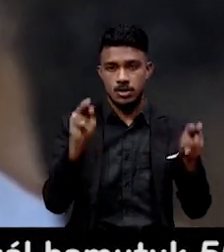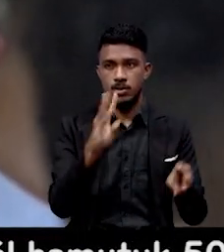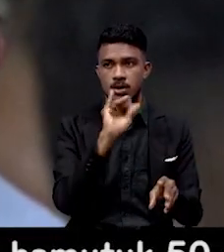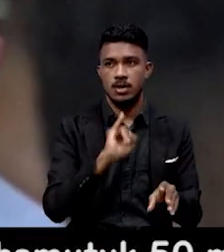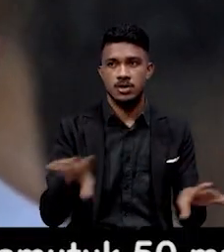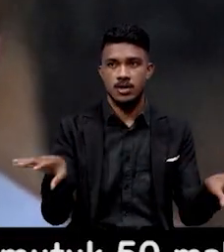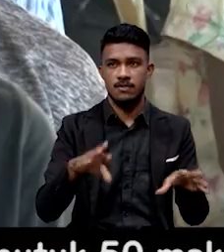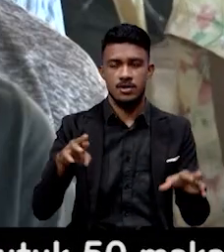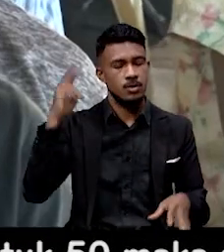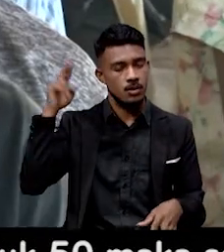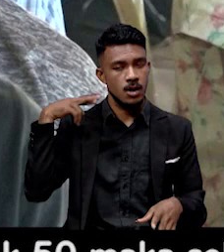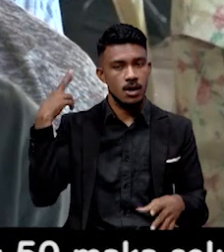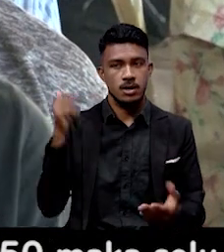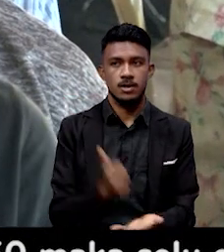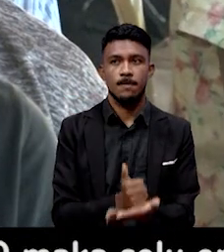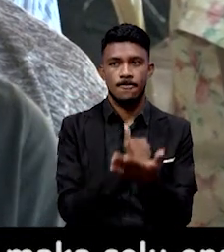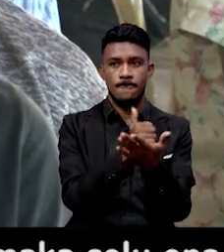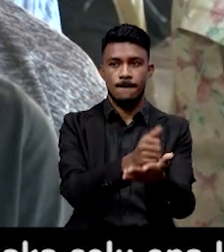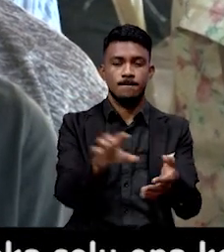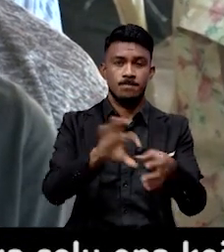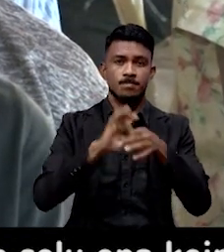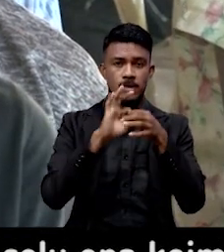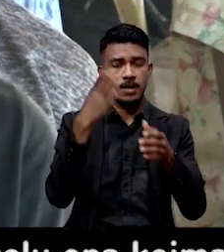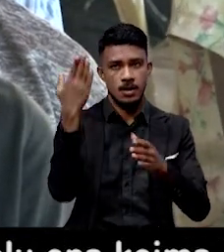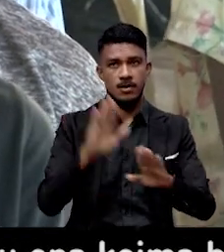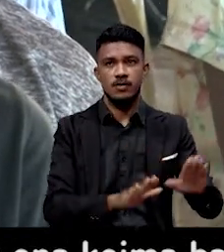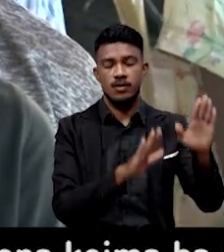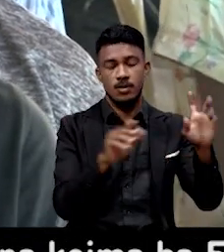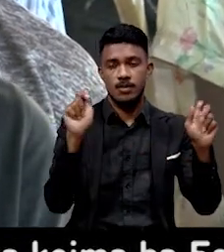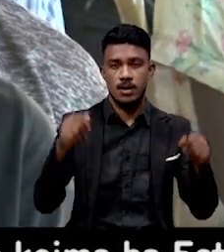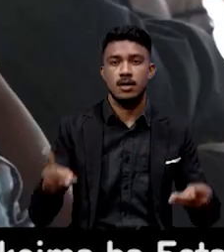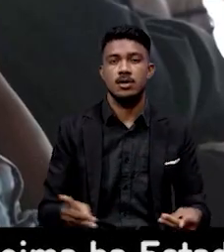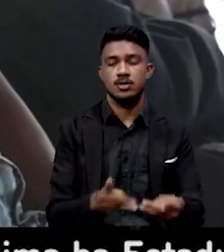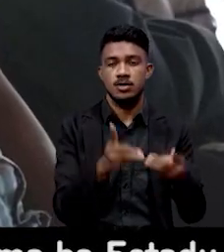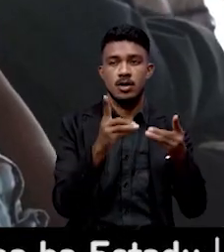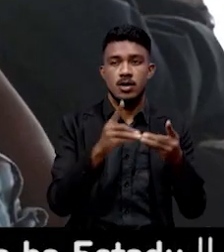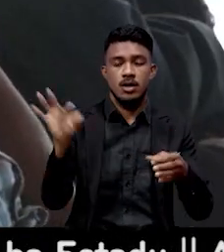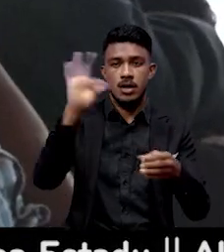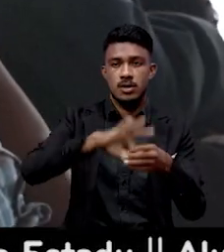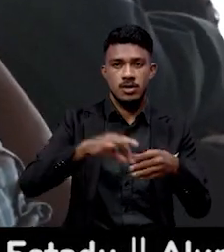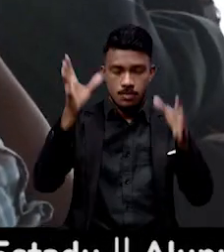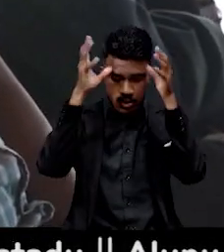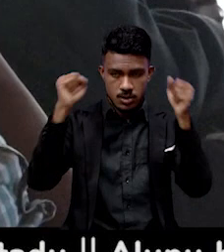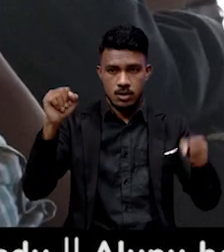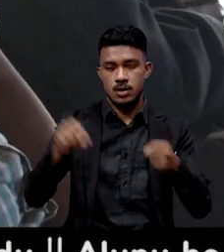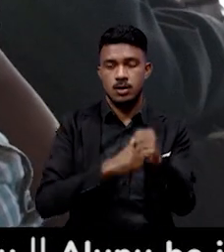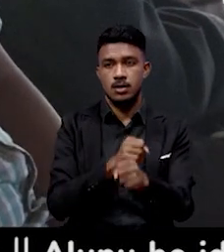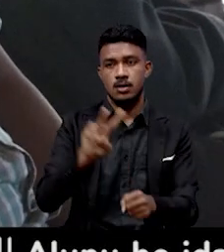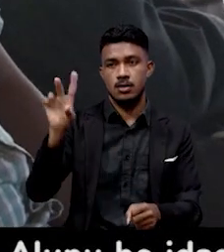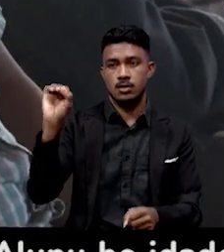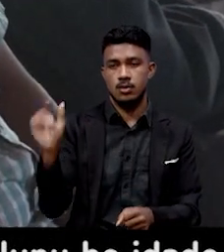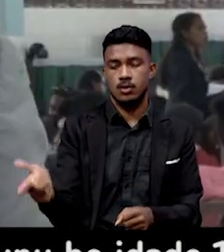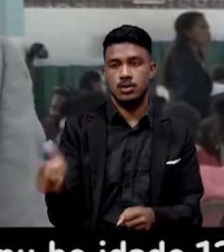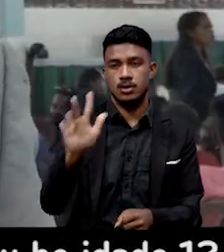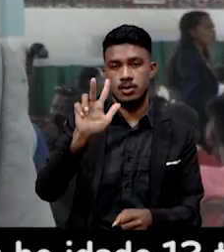servisu makas, hodi consolida militante sira ia base, hodi hasoru eleição presidencial tinan rihun rua rua nulu